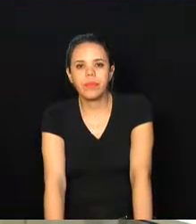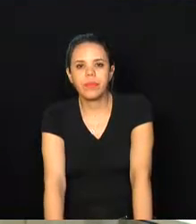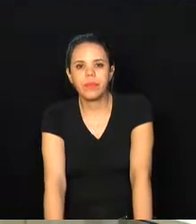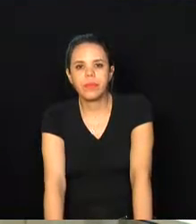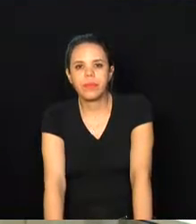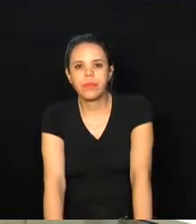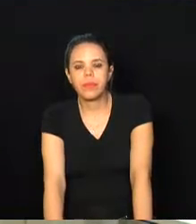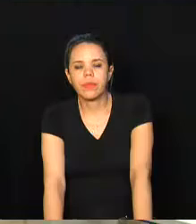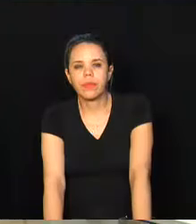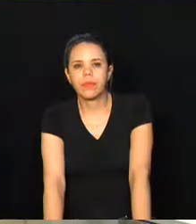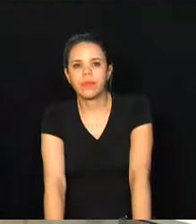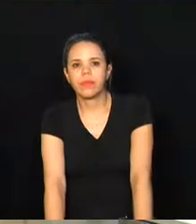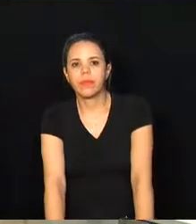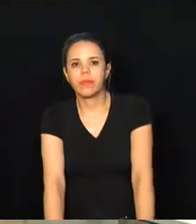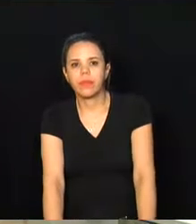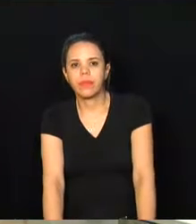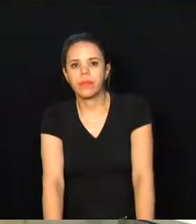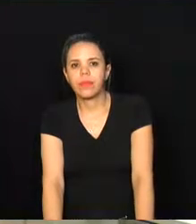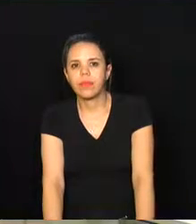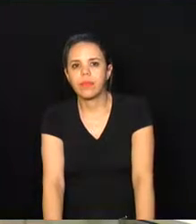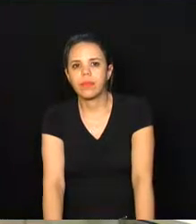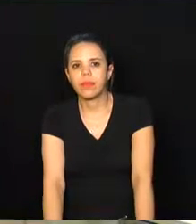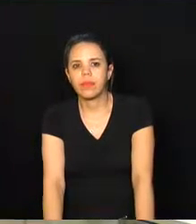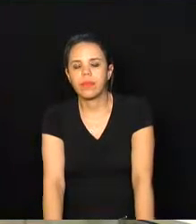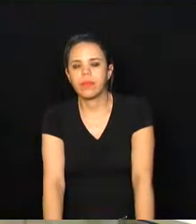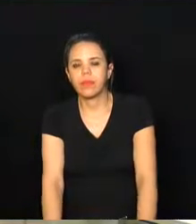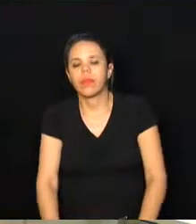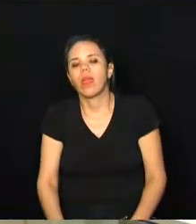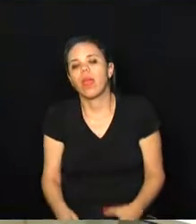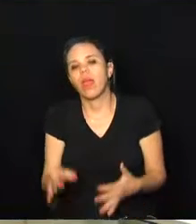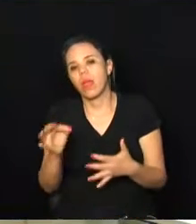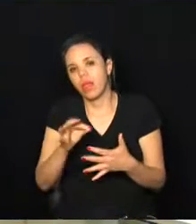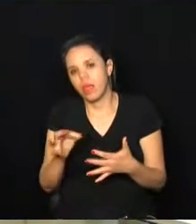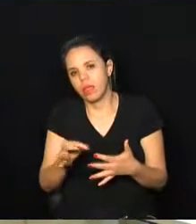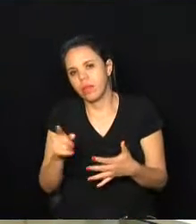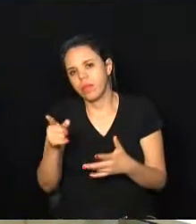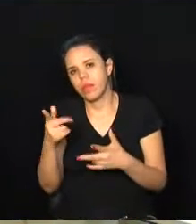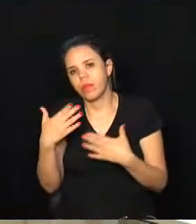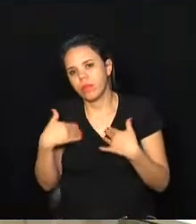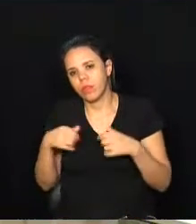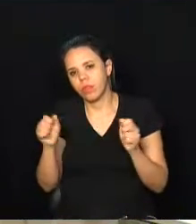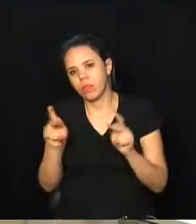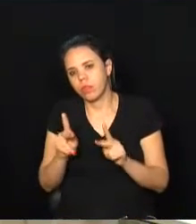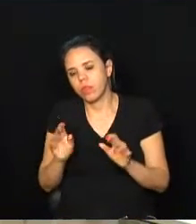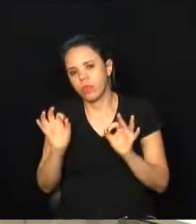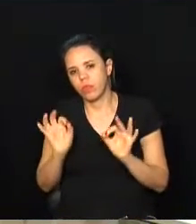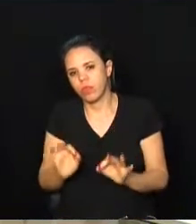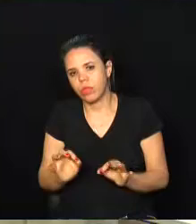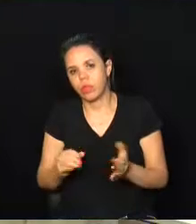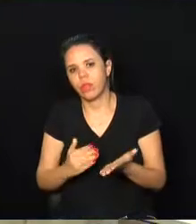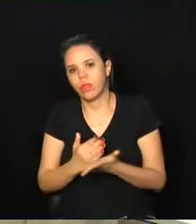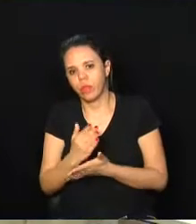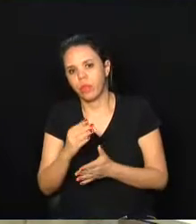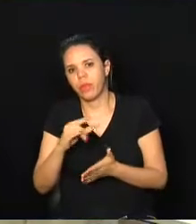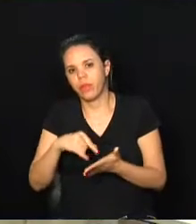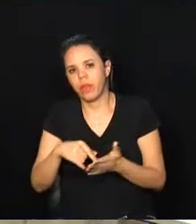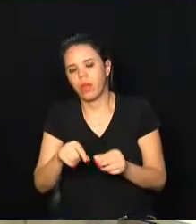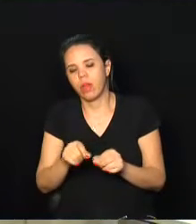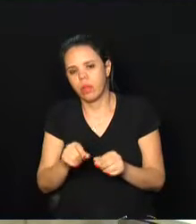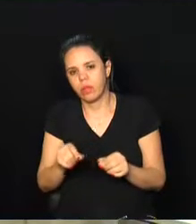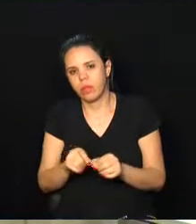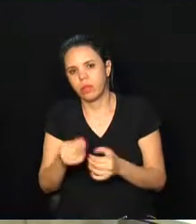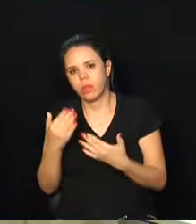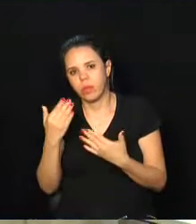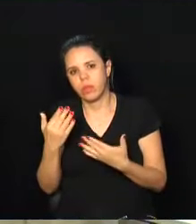Então, esse item aí já está pacificado, pode dormir tranquilo em relação a isso. Tá bom, beleza. Obrigado.